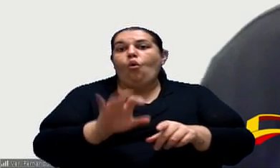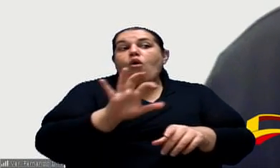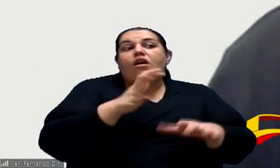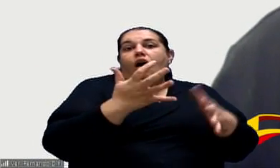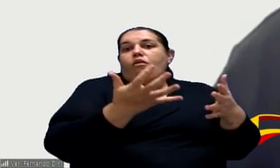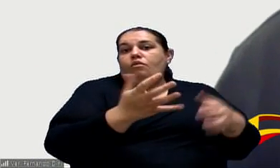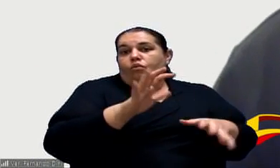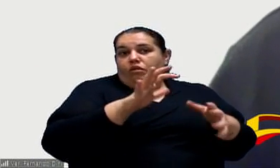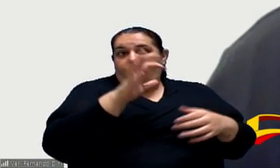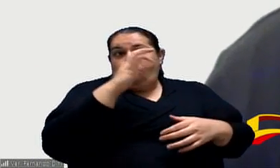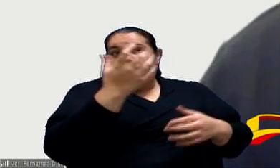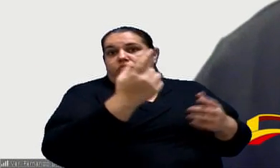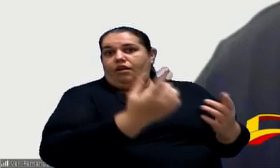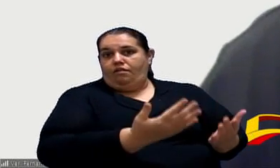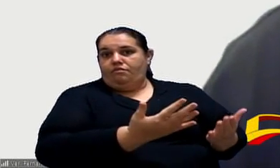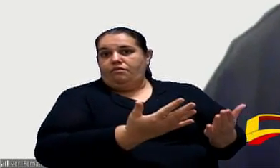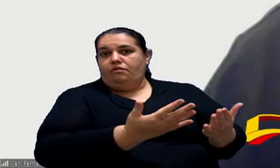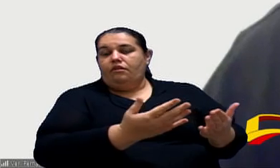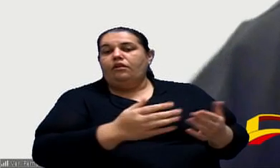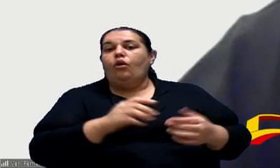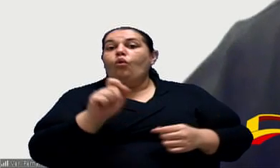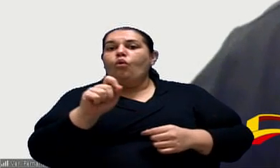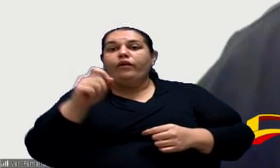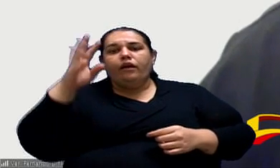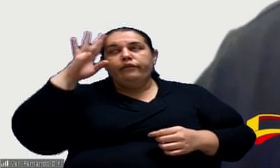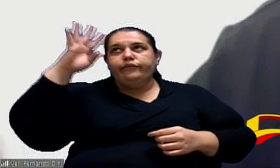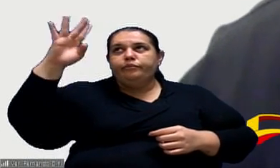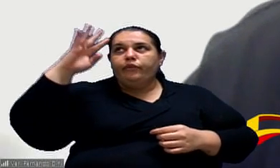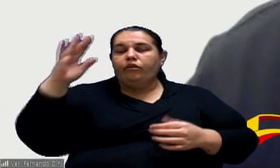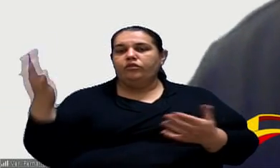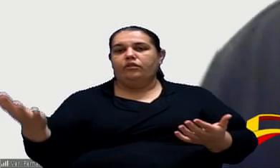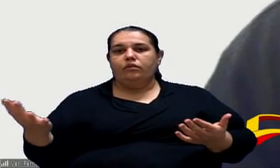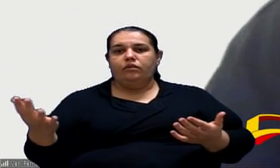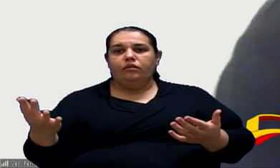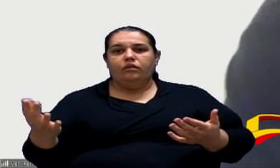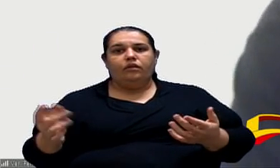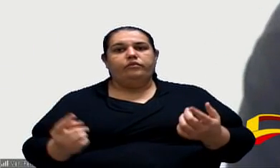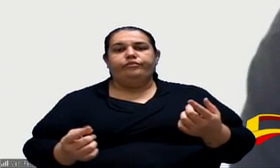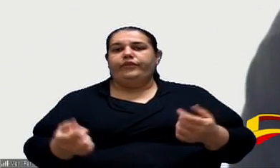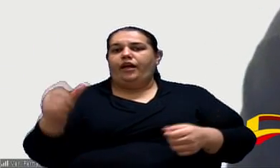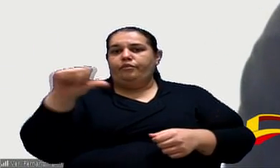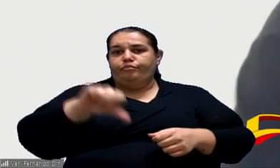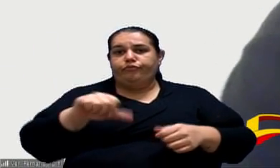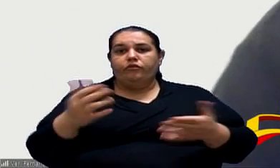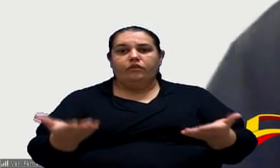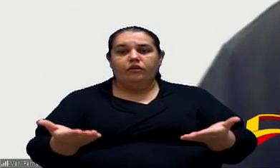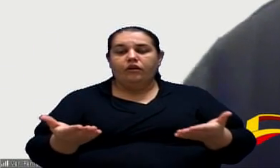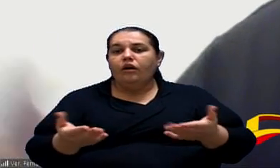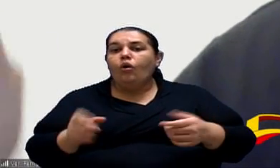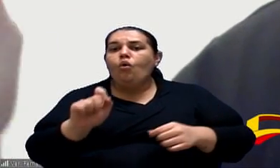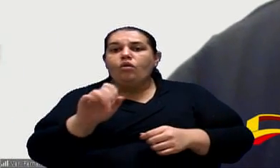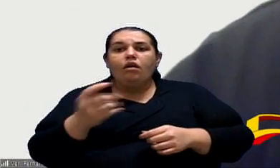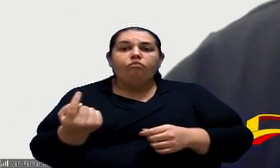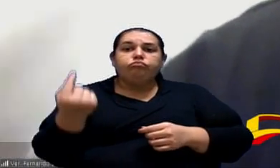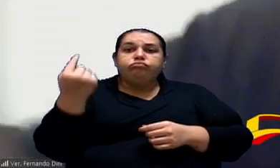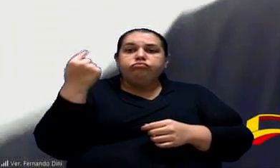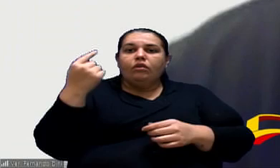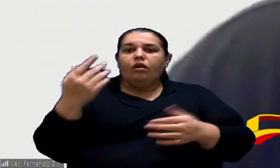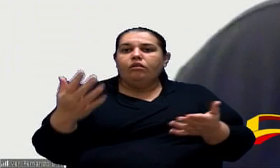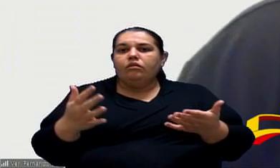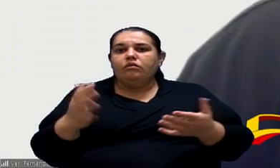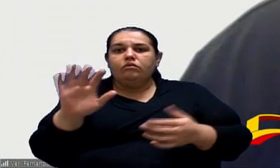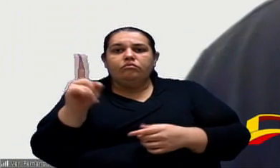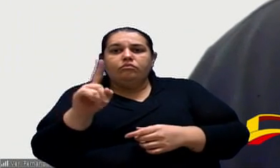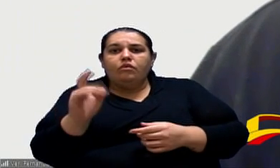realidade. Vamos falar sério, gente, imagina. E estamos aqui agora, piorou ainda. Se no interior não funcionava, no exterior vai funcionar